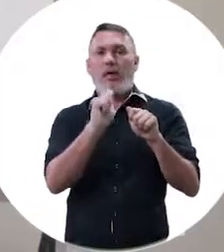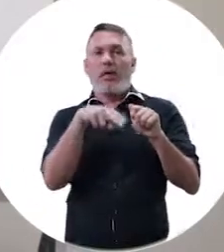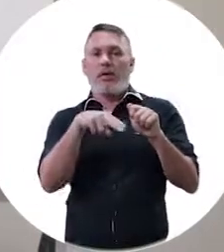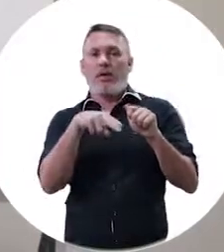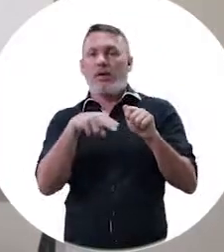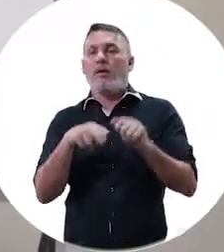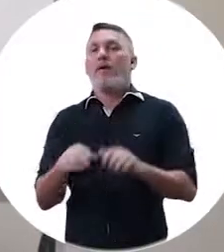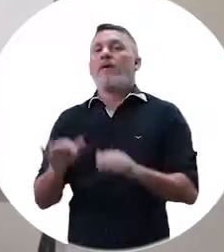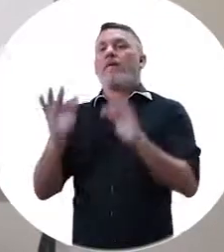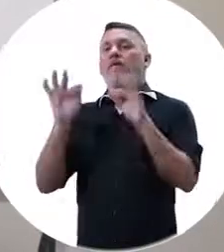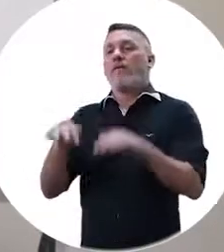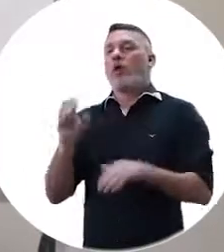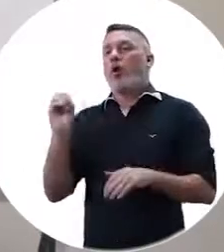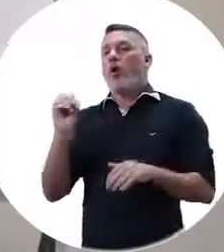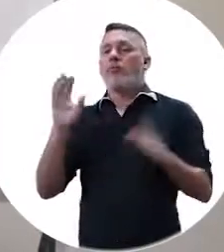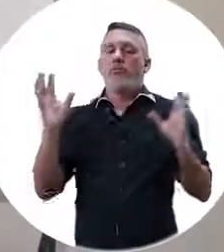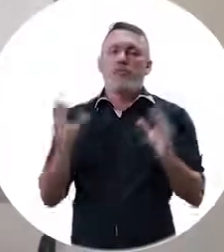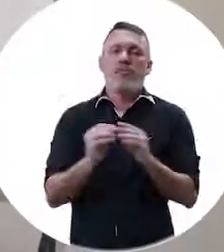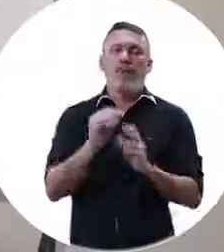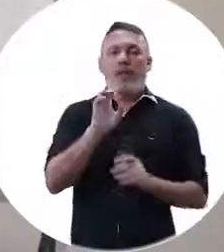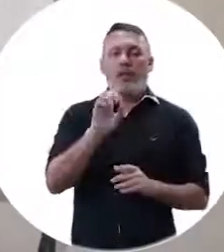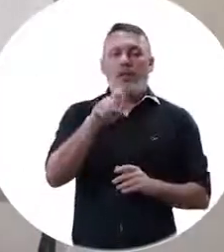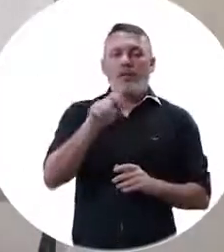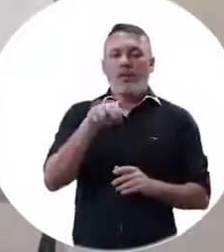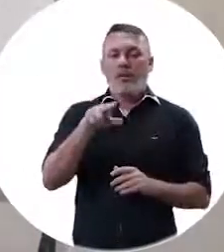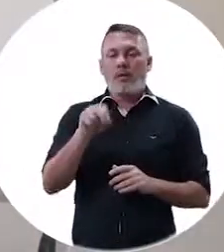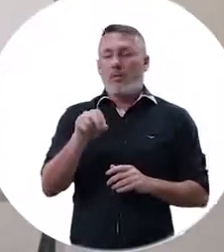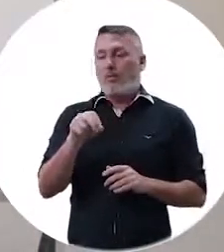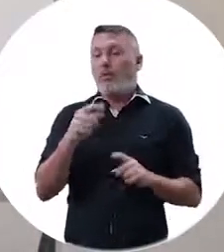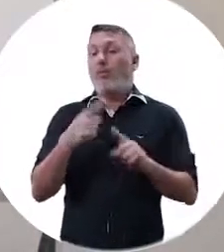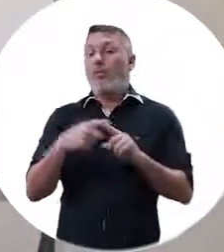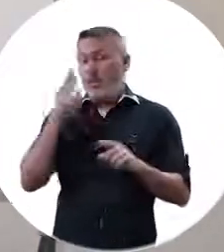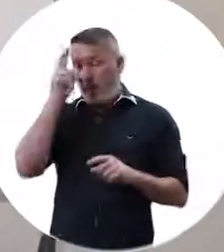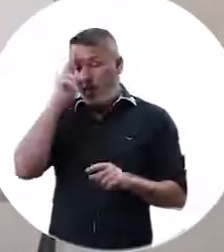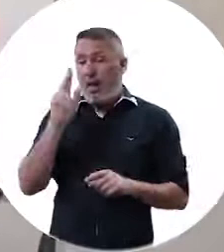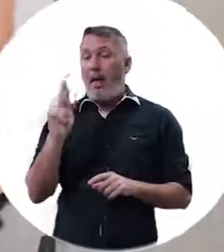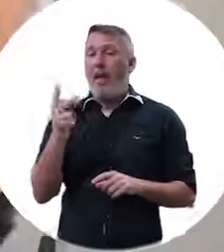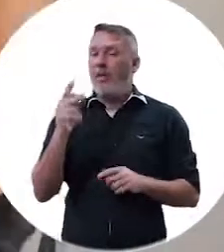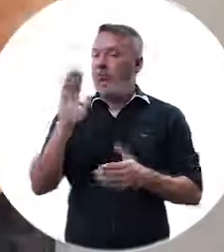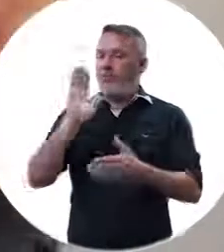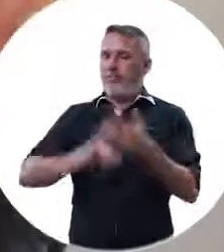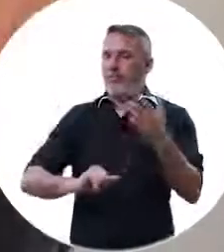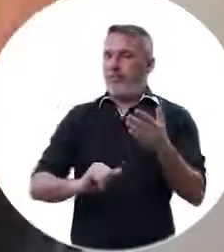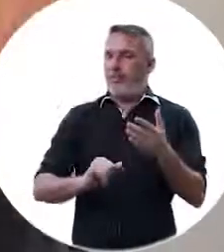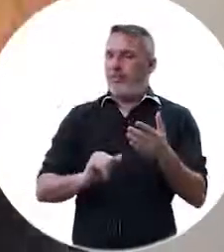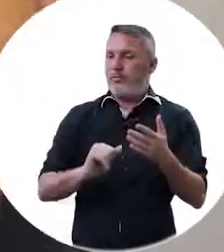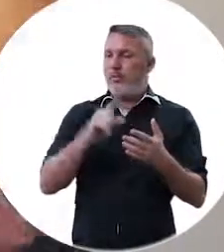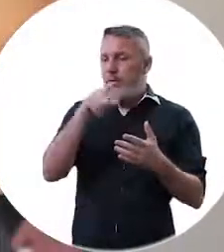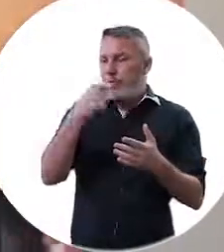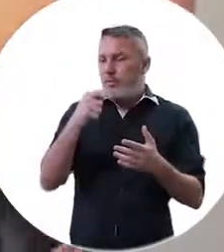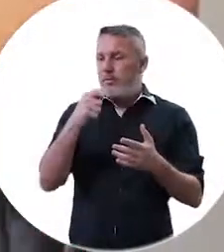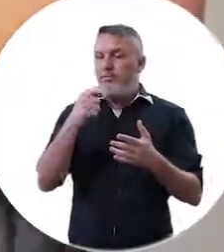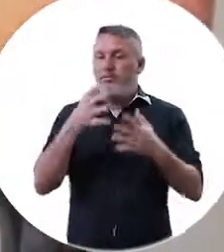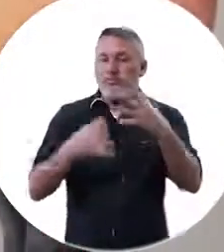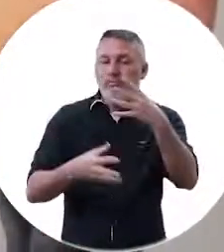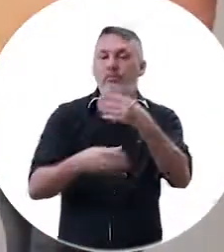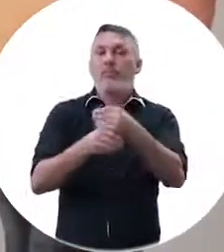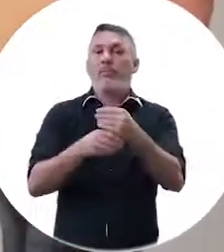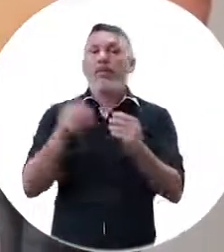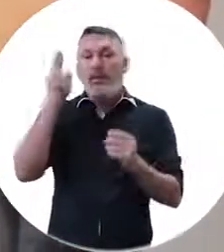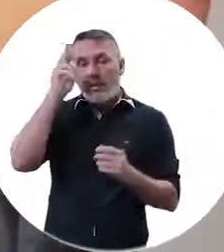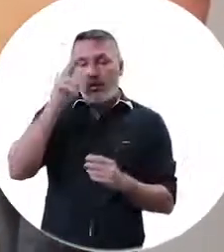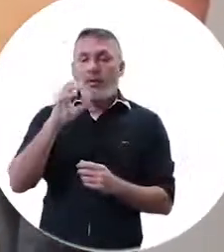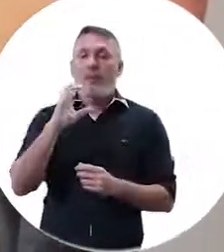Terminação de hidrocarboneto. Ó, hexano, sem H, professor, por causa desse cara aqui. Você precisa